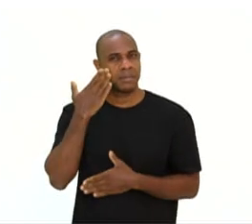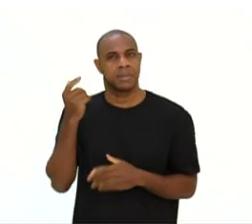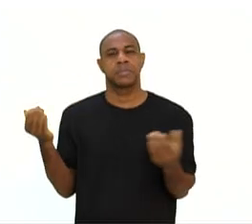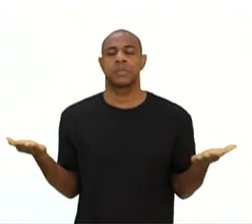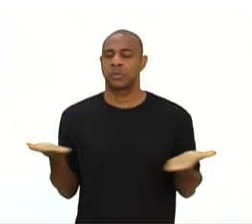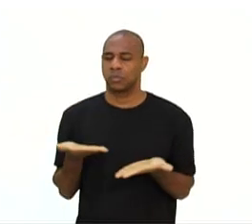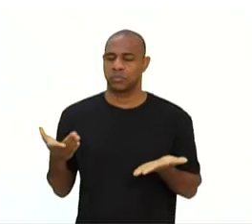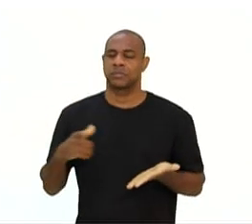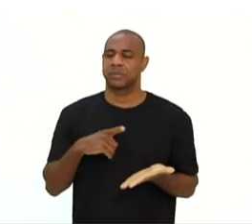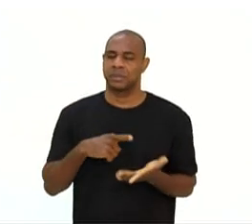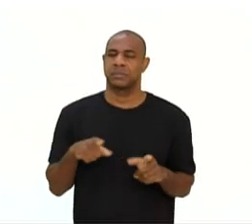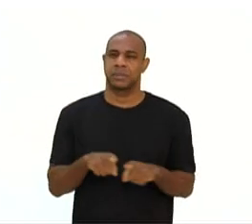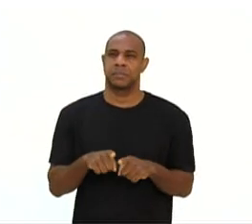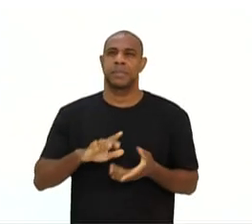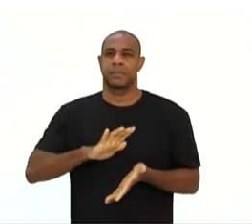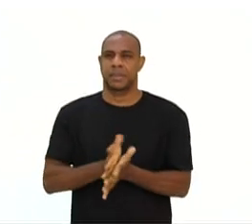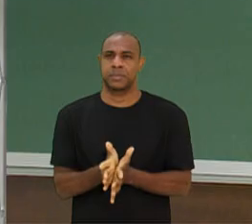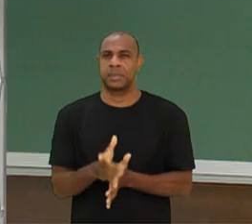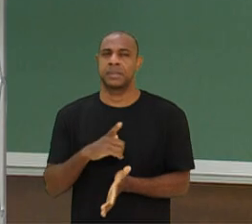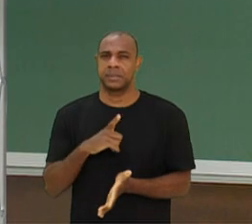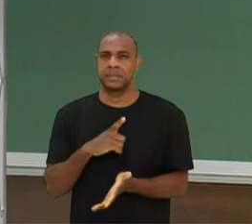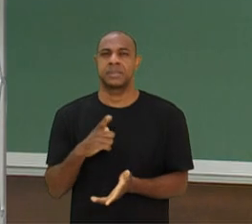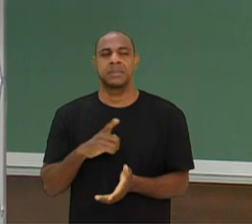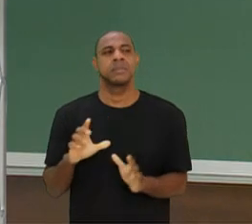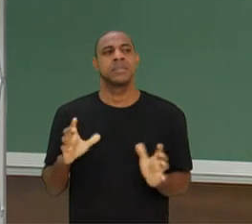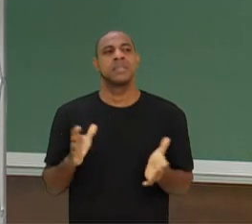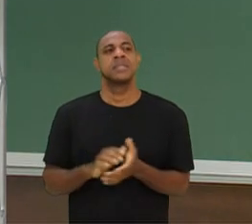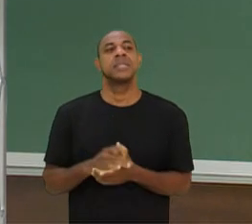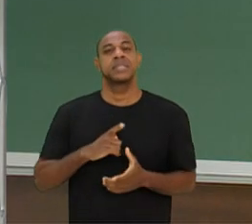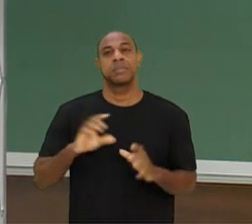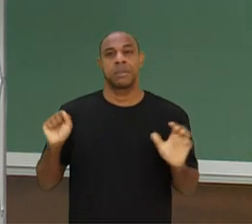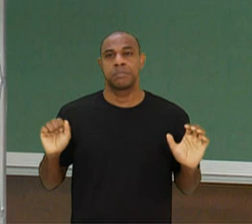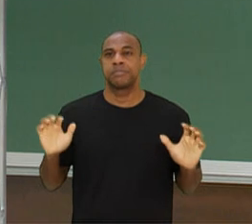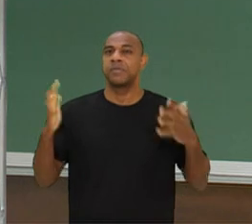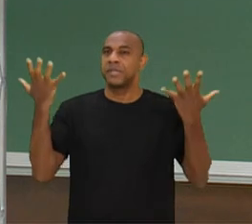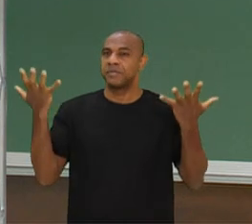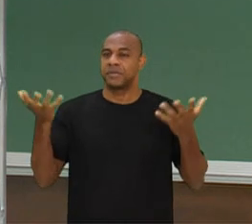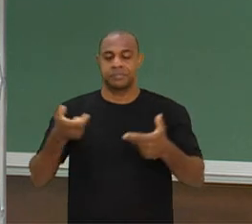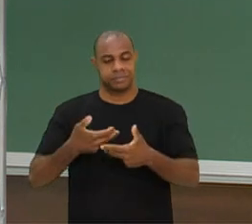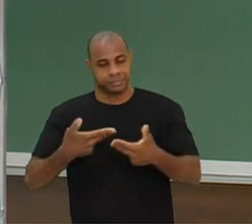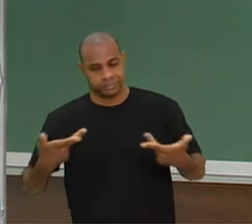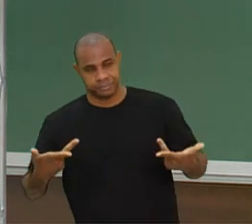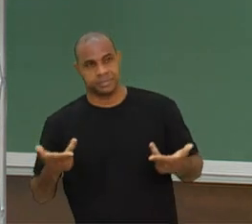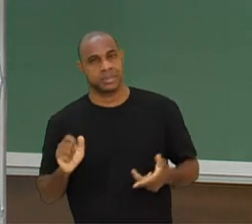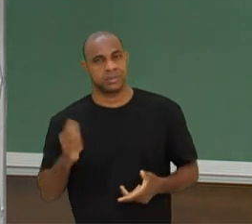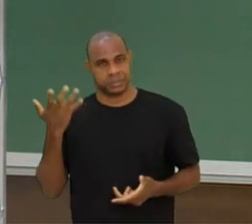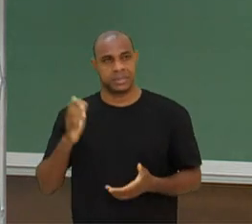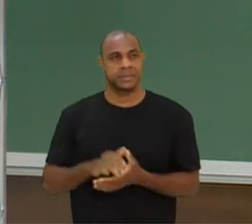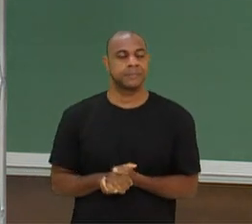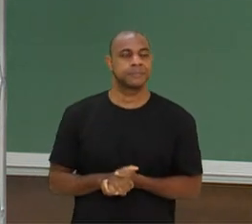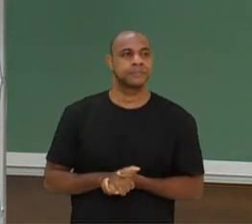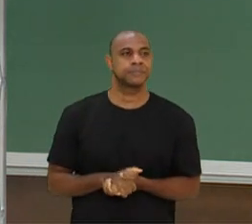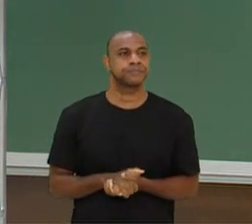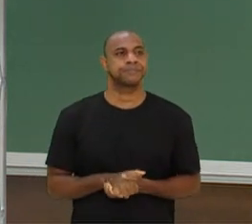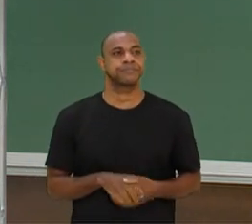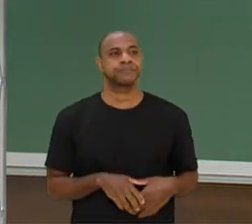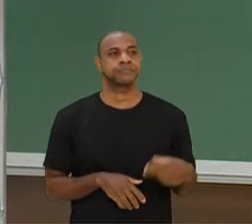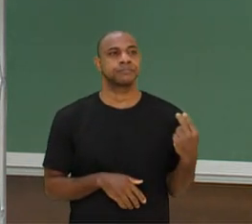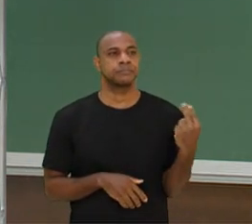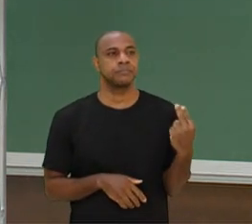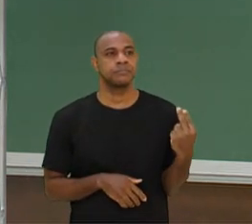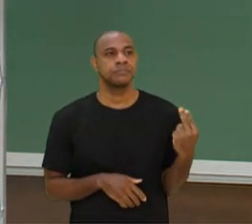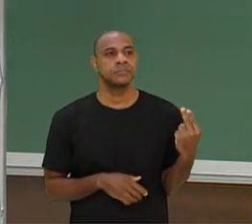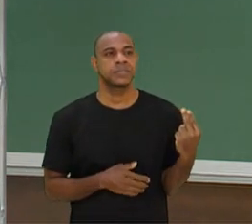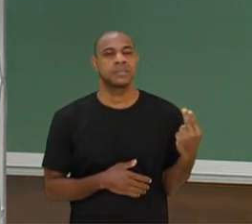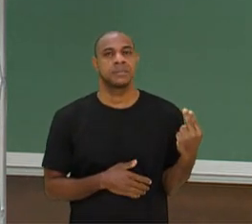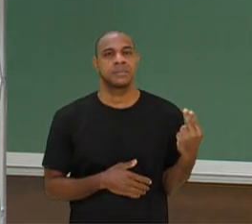ainda hoje nós temos algumas situações, alguns eventos que acontecem com relação a esse fato. No poema Theme for